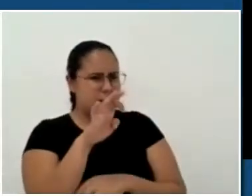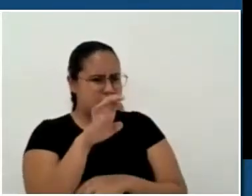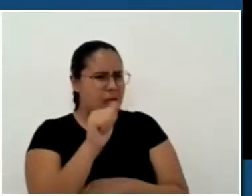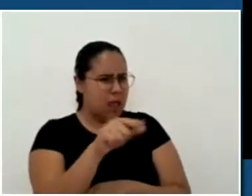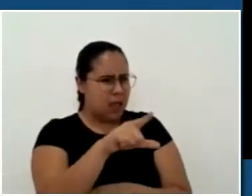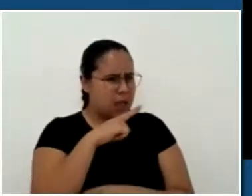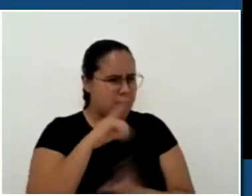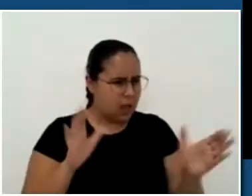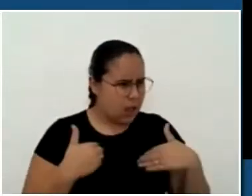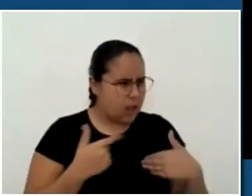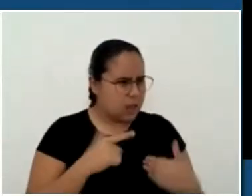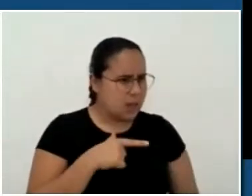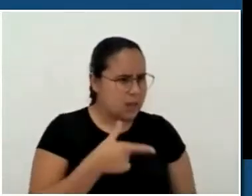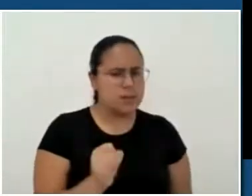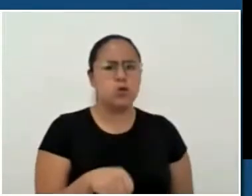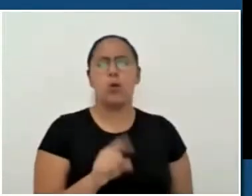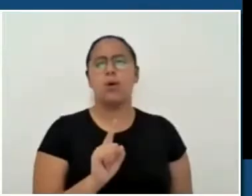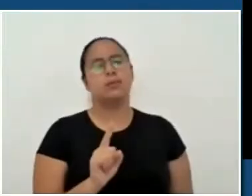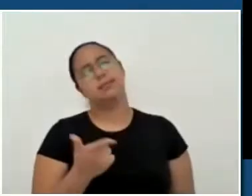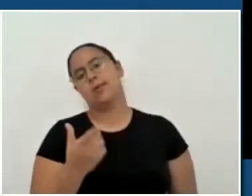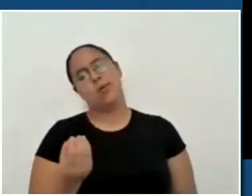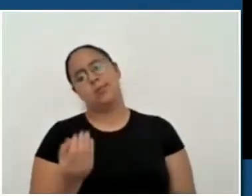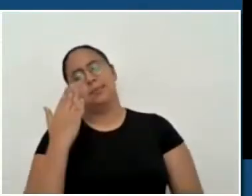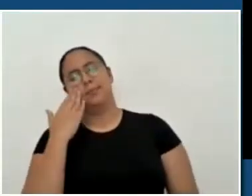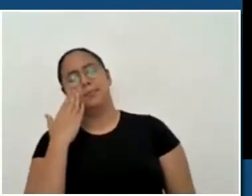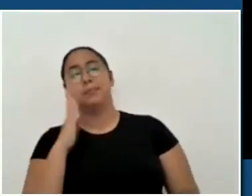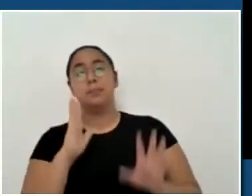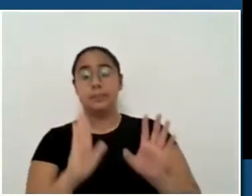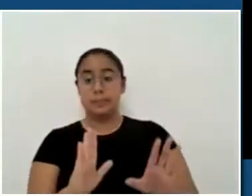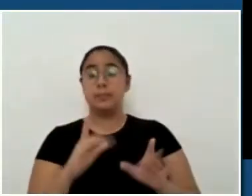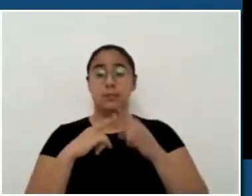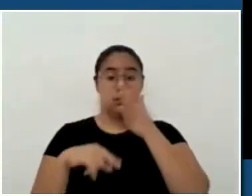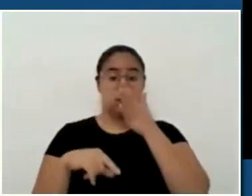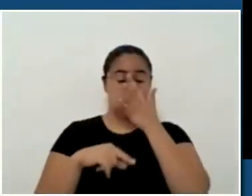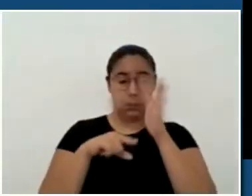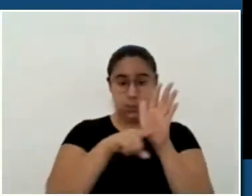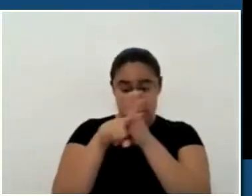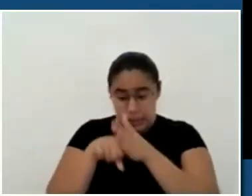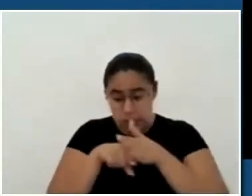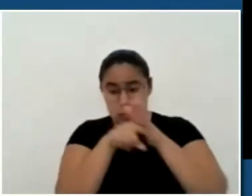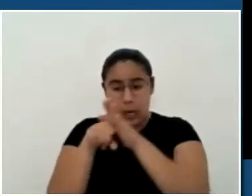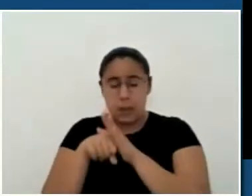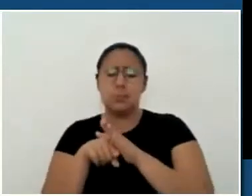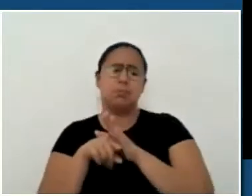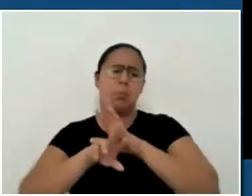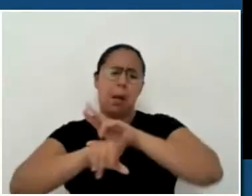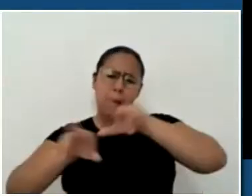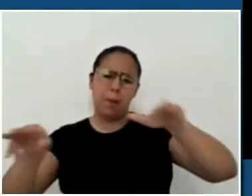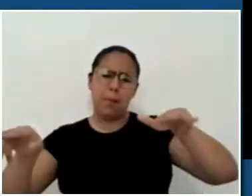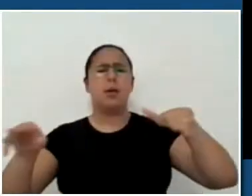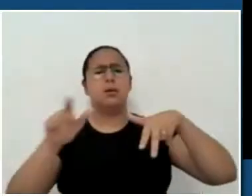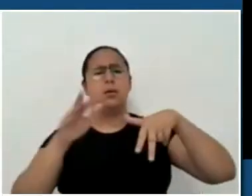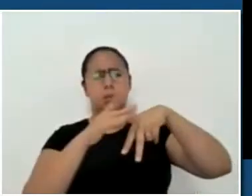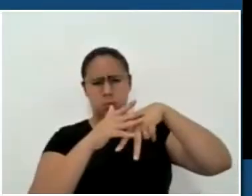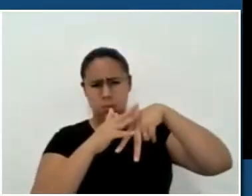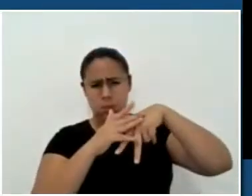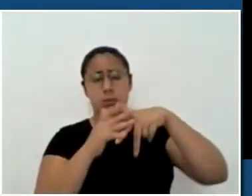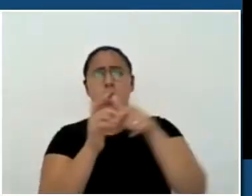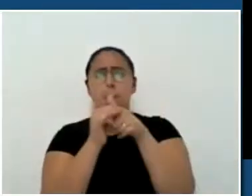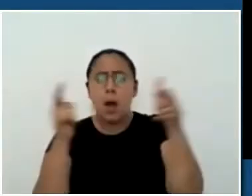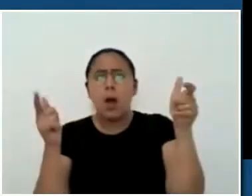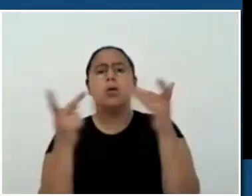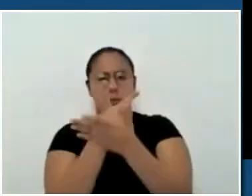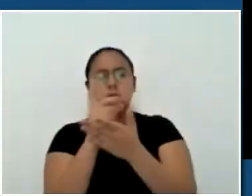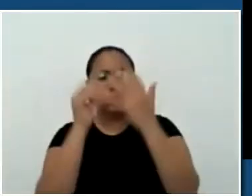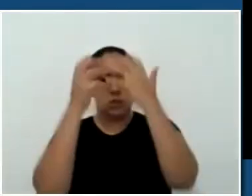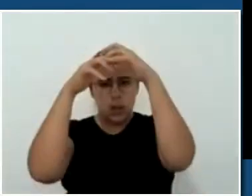vários cérebros de vários pacientes, vários exames de vários pacientes, você vê que pode ter um aumento nessas regiões aí. Então,